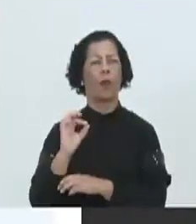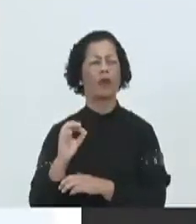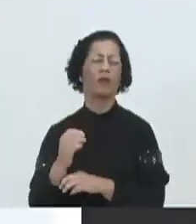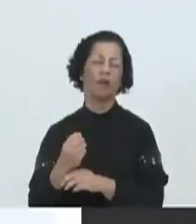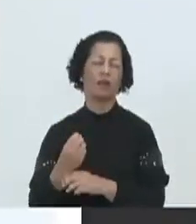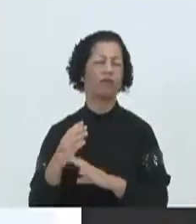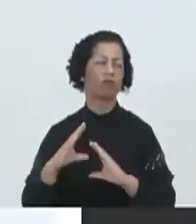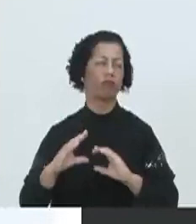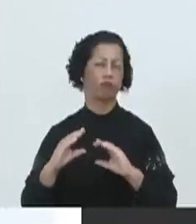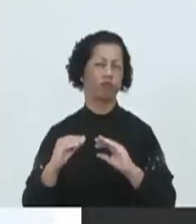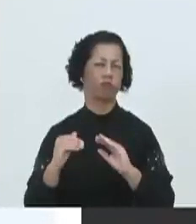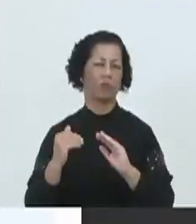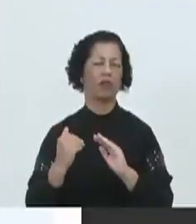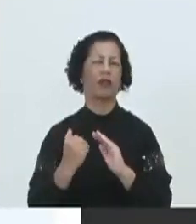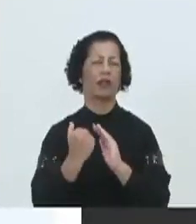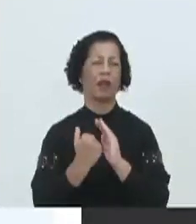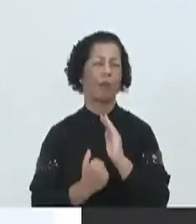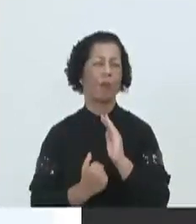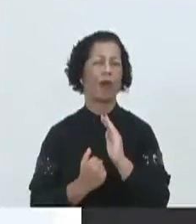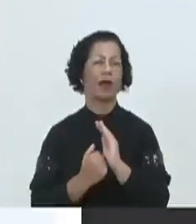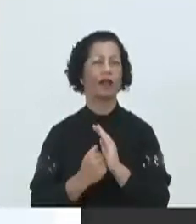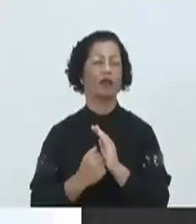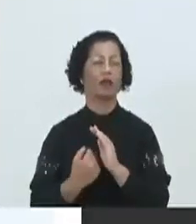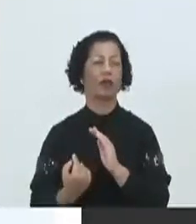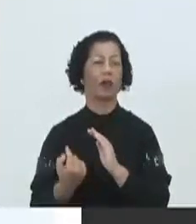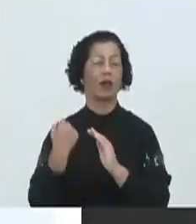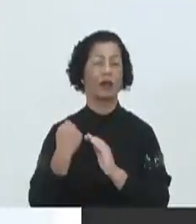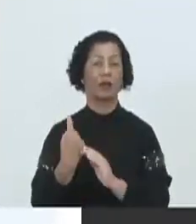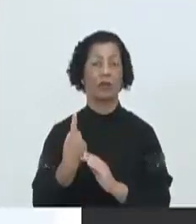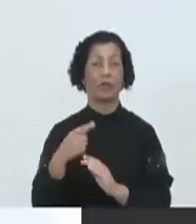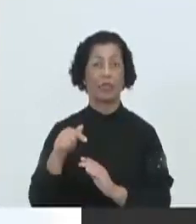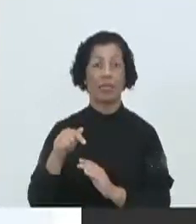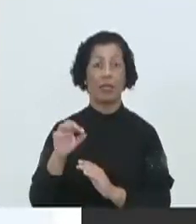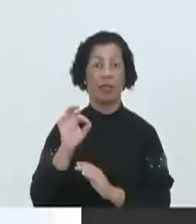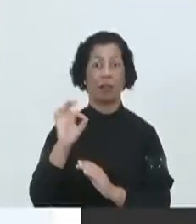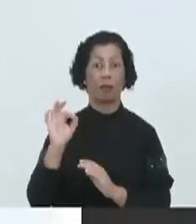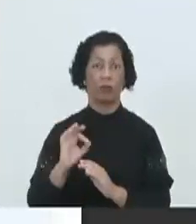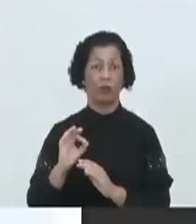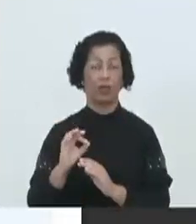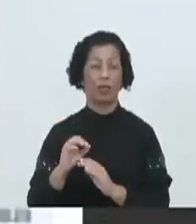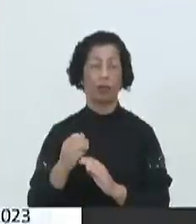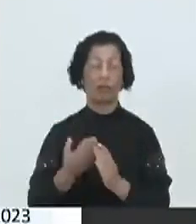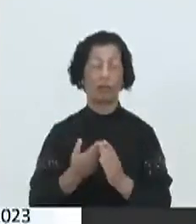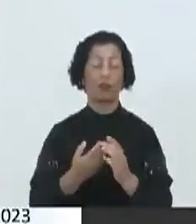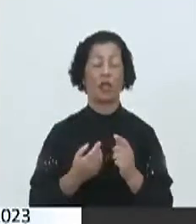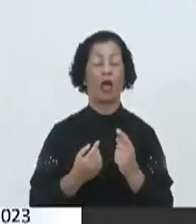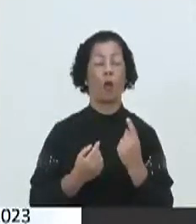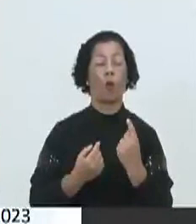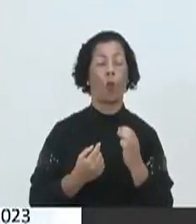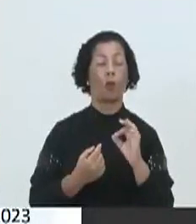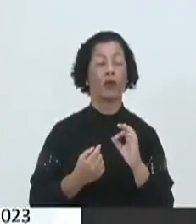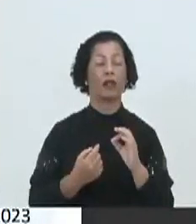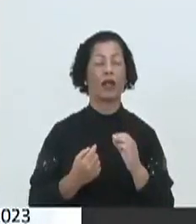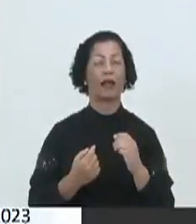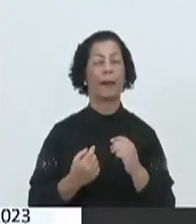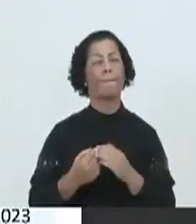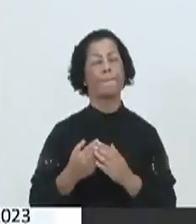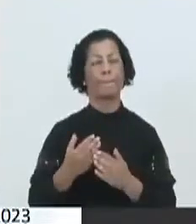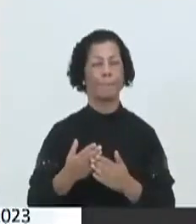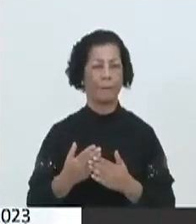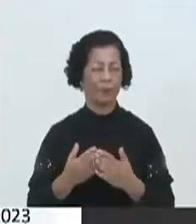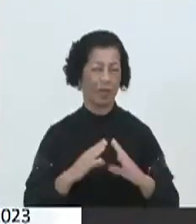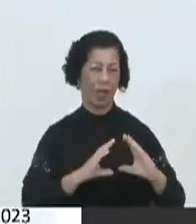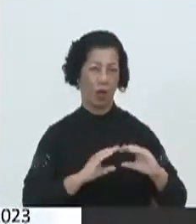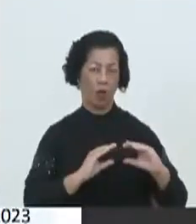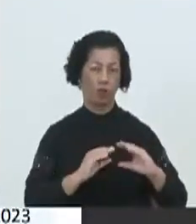abaixo dos limites de 7 e 16% impostos pelo Senado Federal quando a gente olha